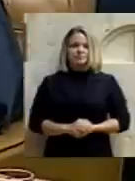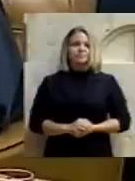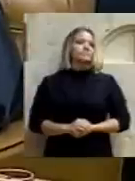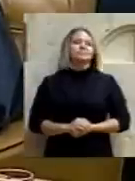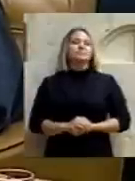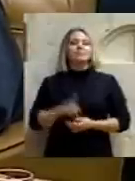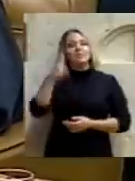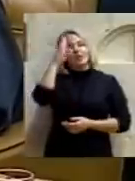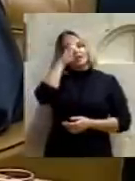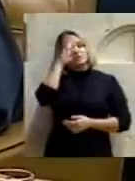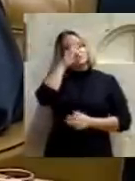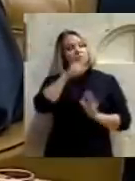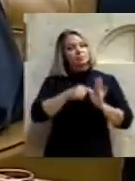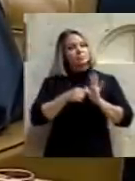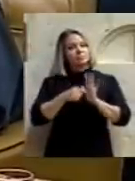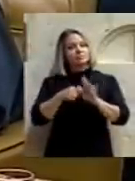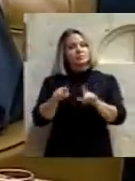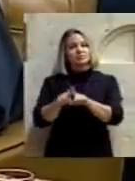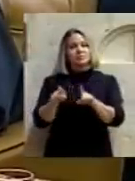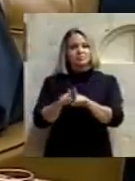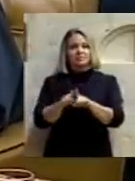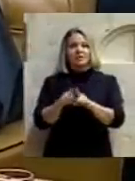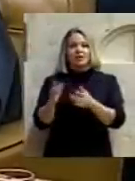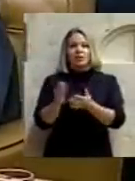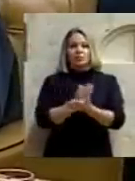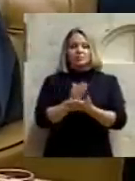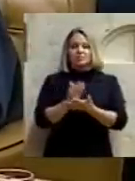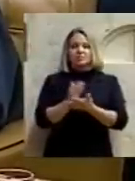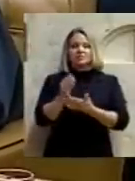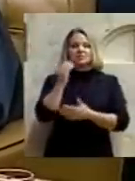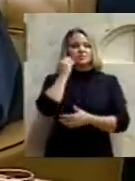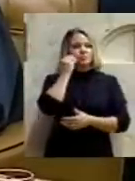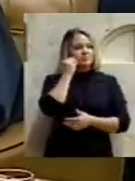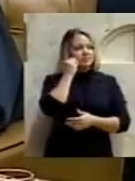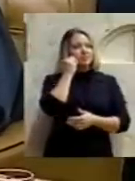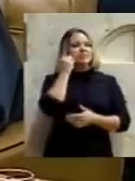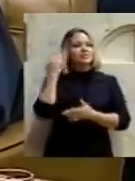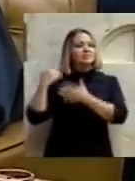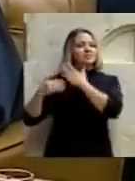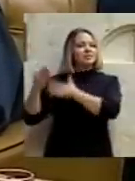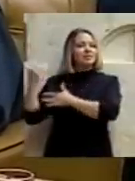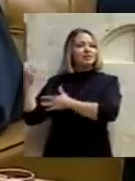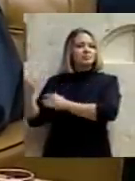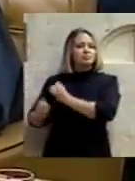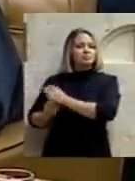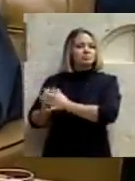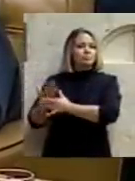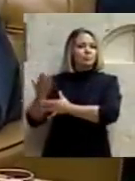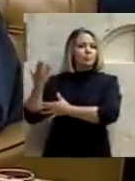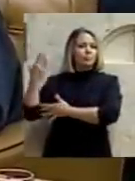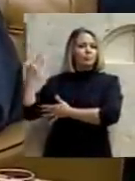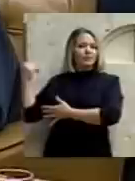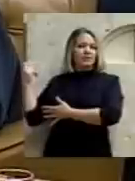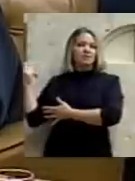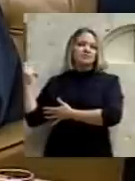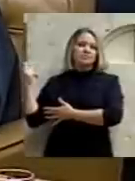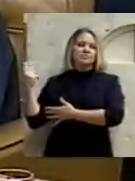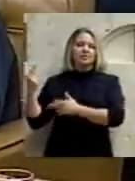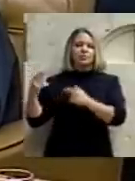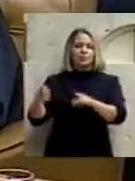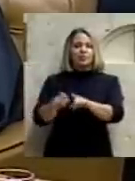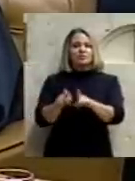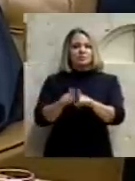A história demonstrou, tanto em experiências liberais, fundada na técnica política dos check and balances, como em